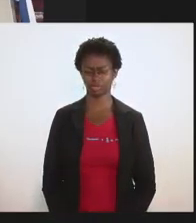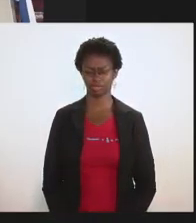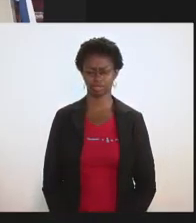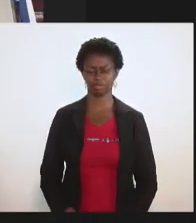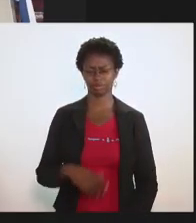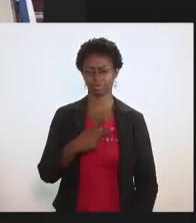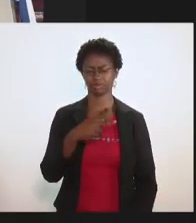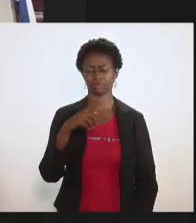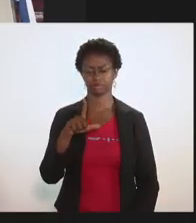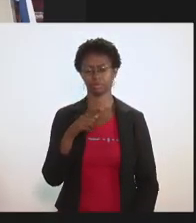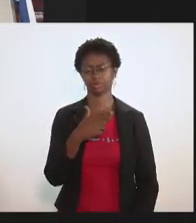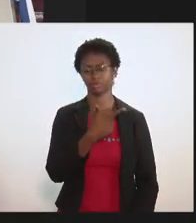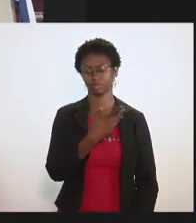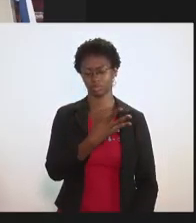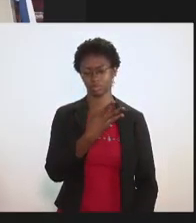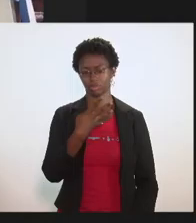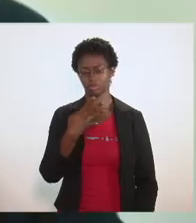Deputado Valdeir.